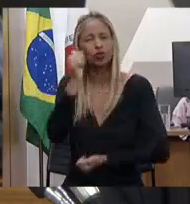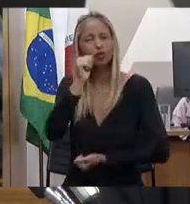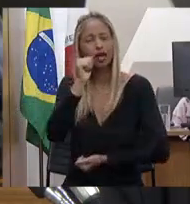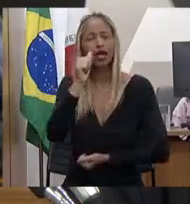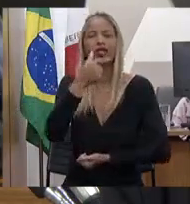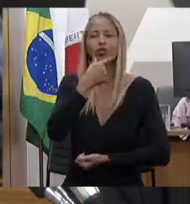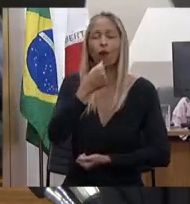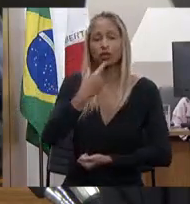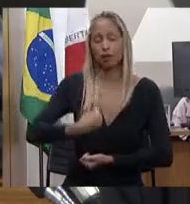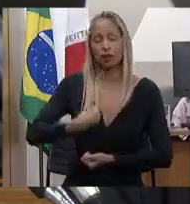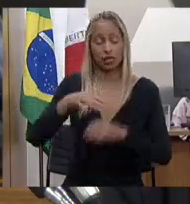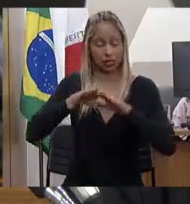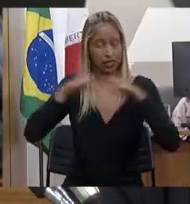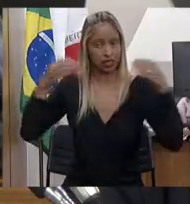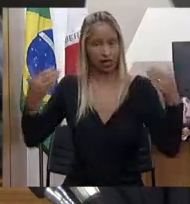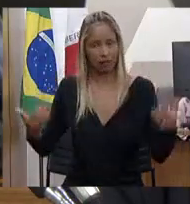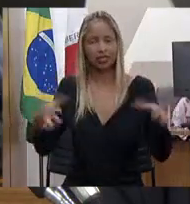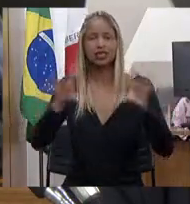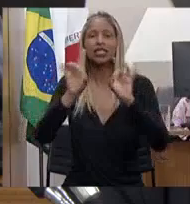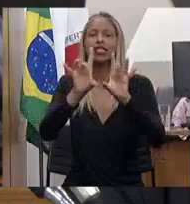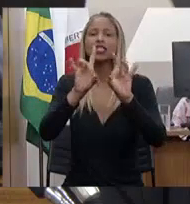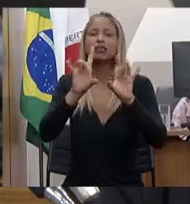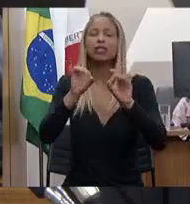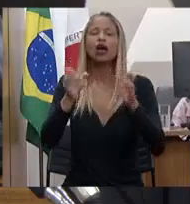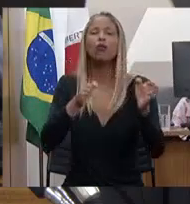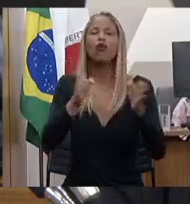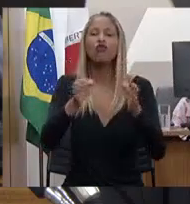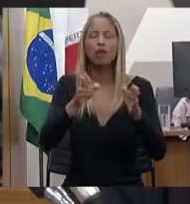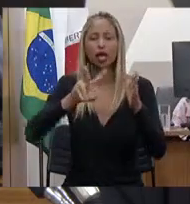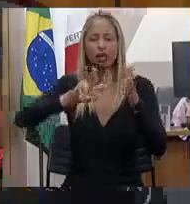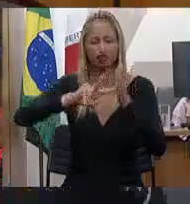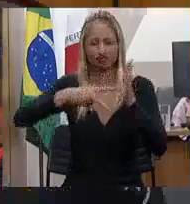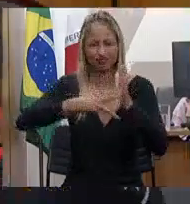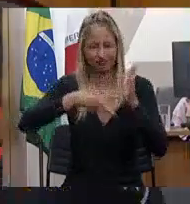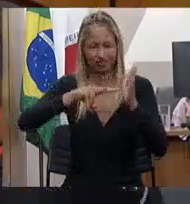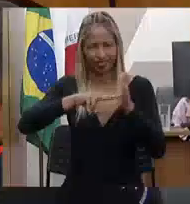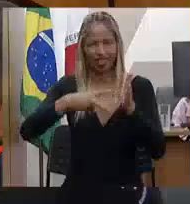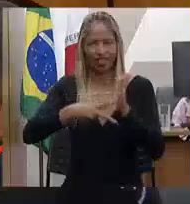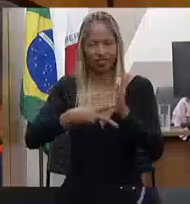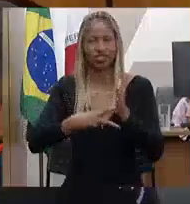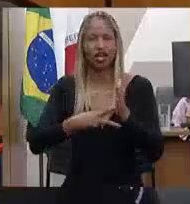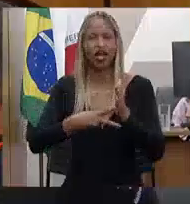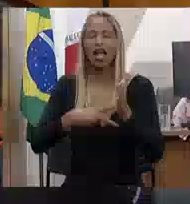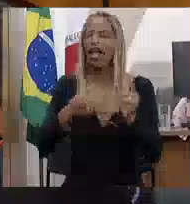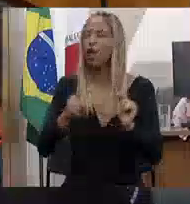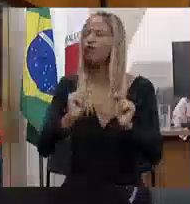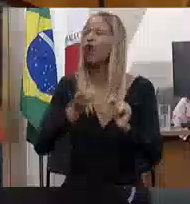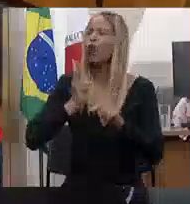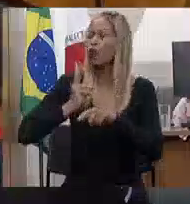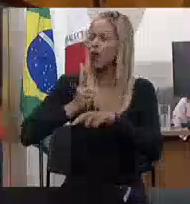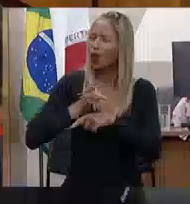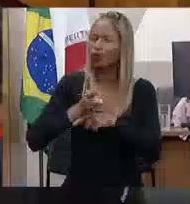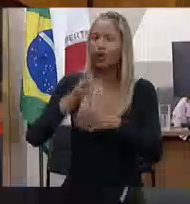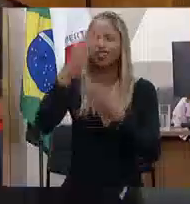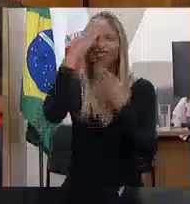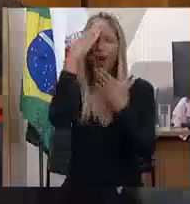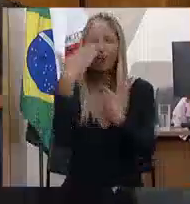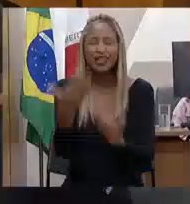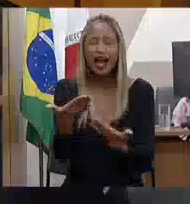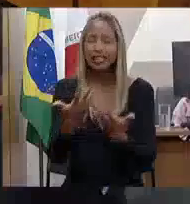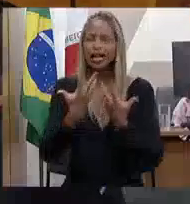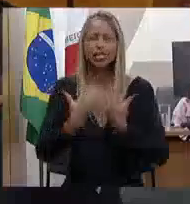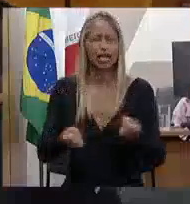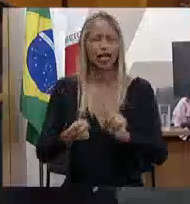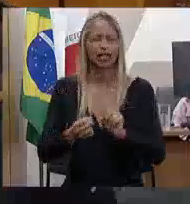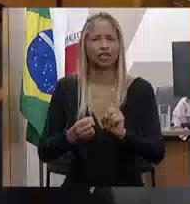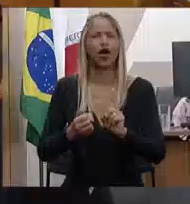presentes aqui nessa mesa um carinho especial ao movimento sindical eu não vou começar de dizer muito obrigada a